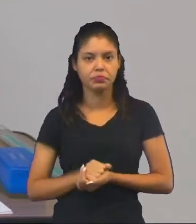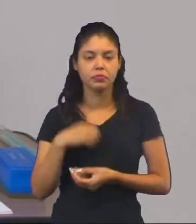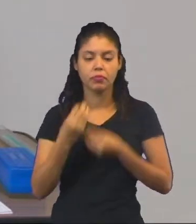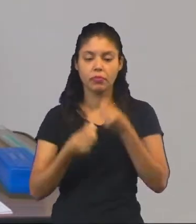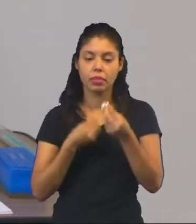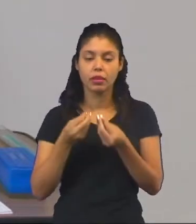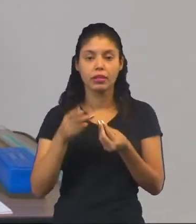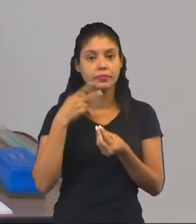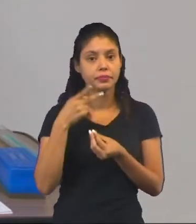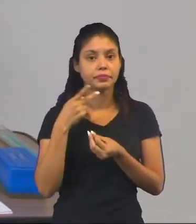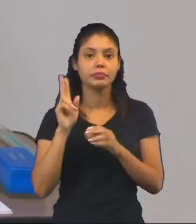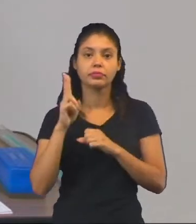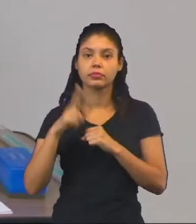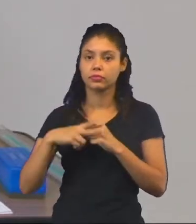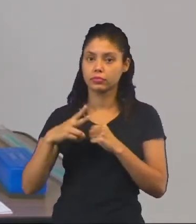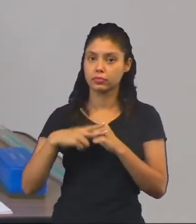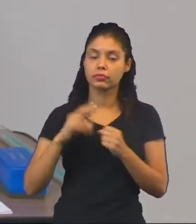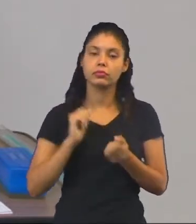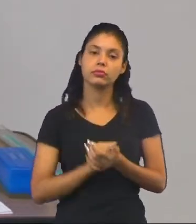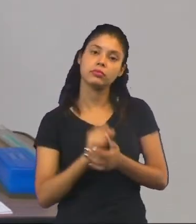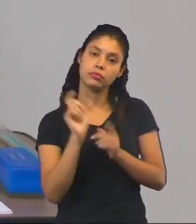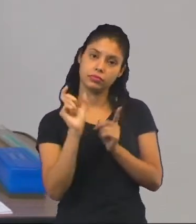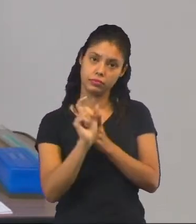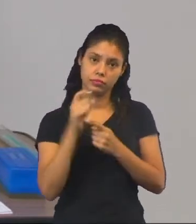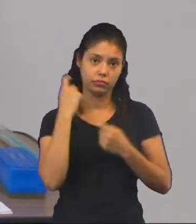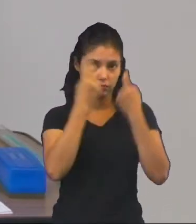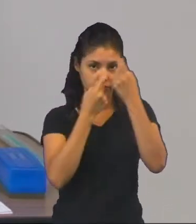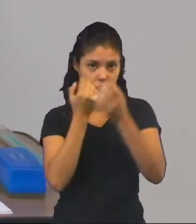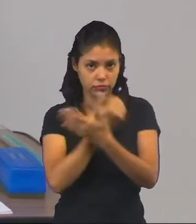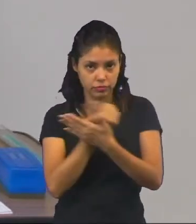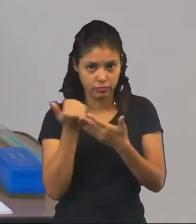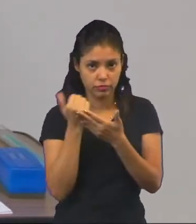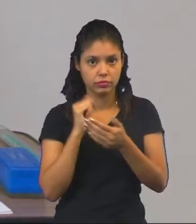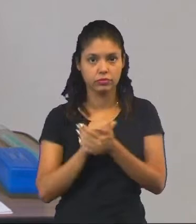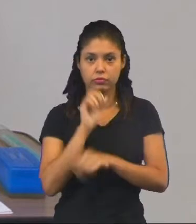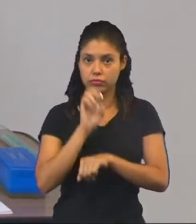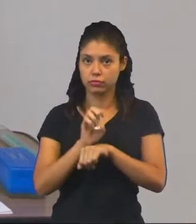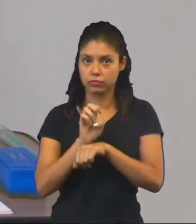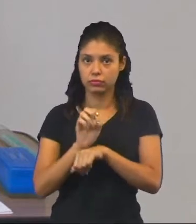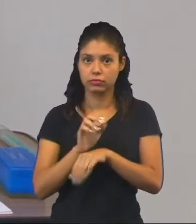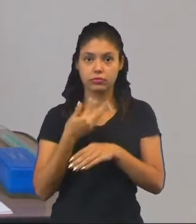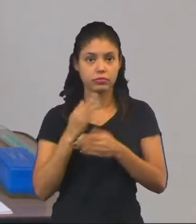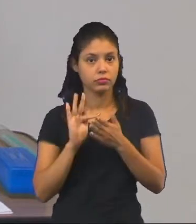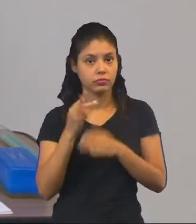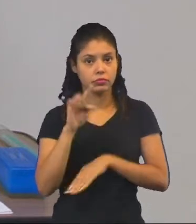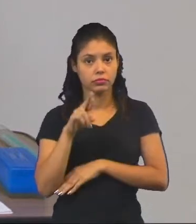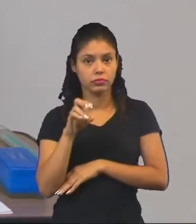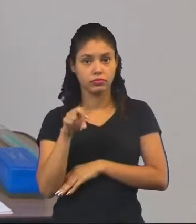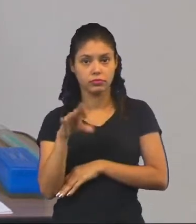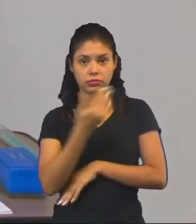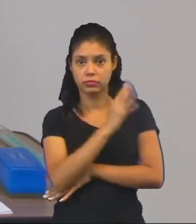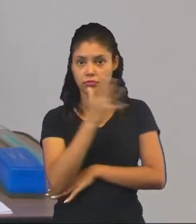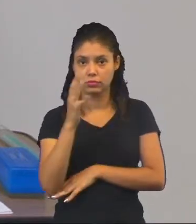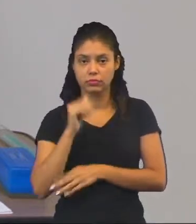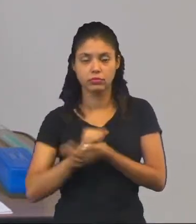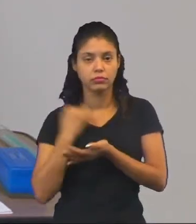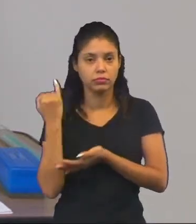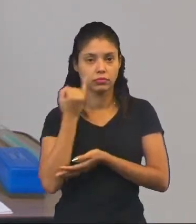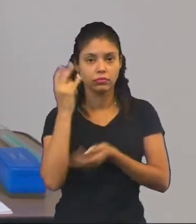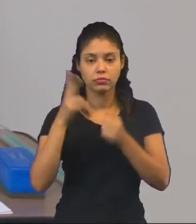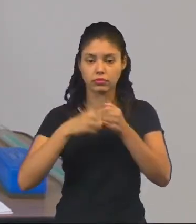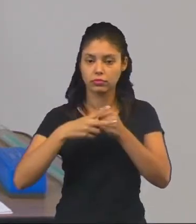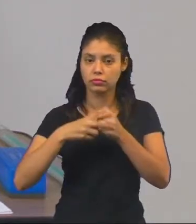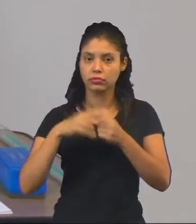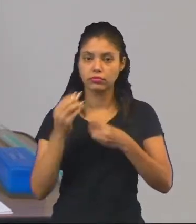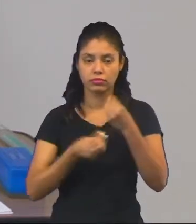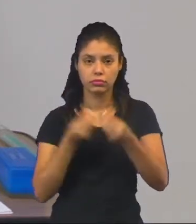Como a gente aborda na escola, verbos são palavras que expressam uma ação, um estado ou um fenômeno da natureza. Em especial, os verbos de